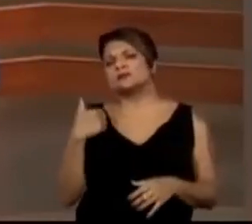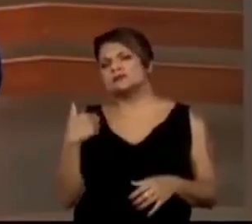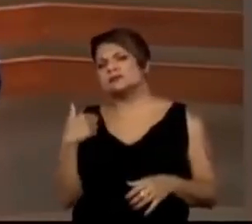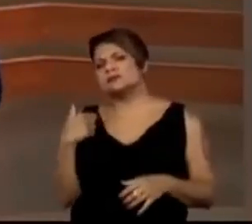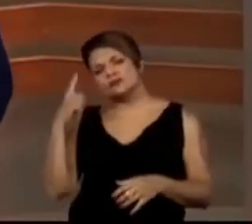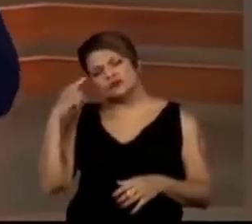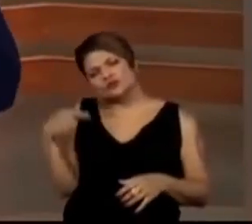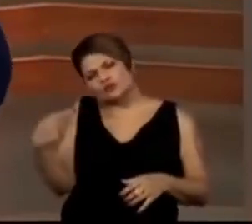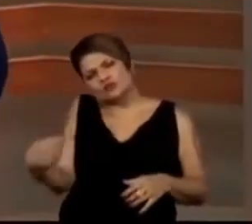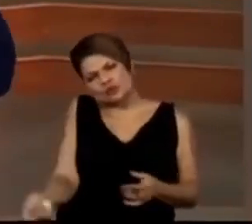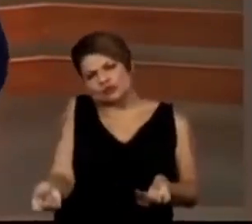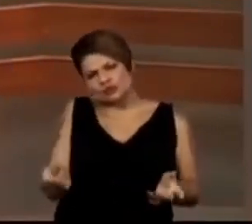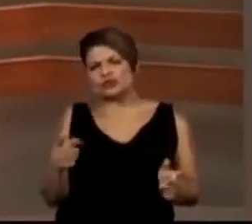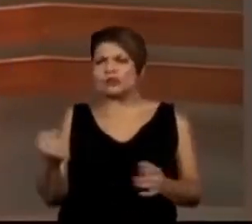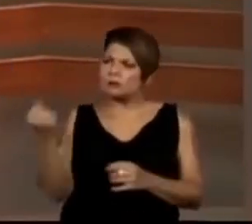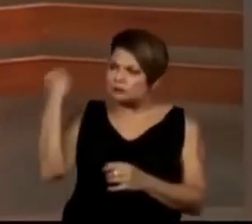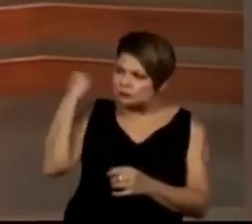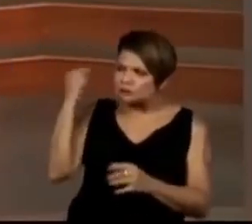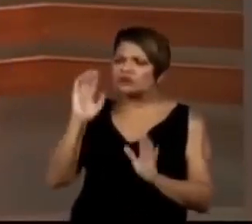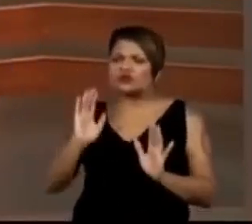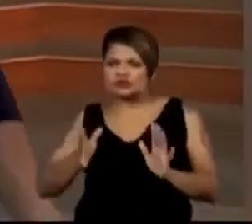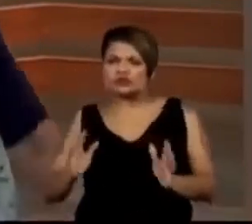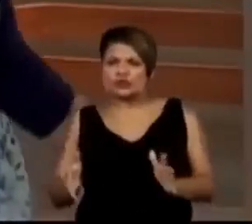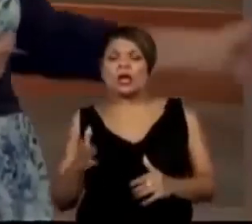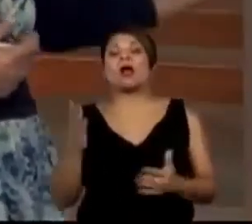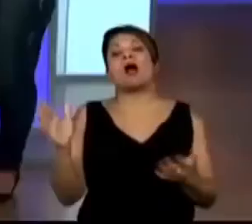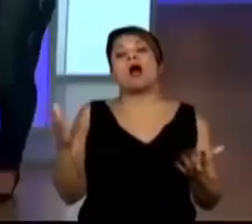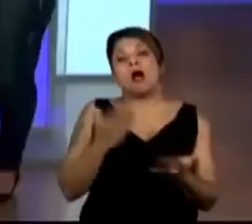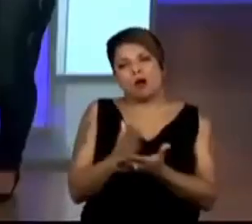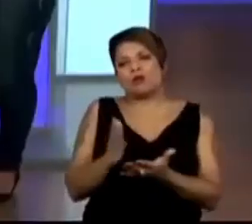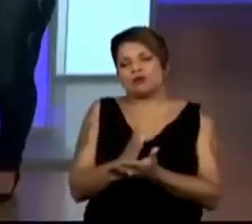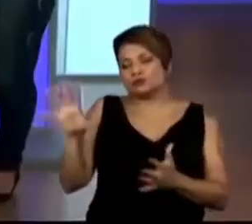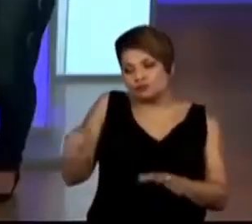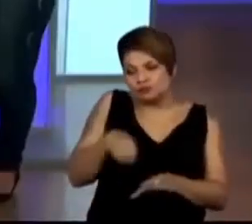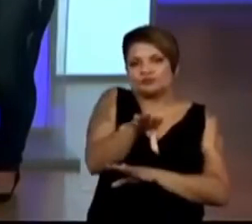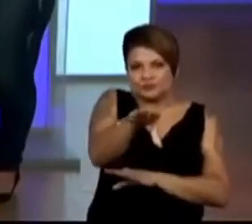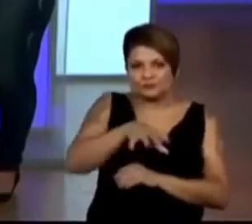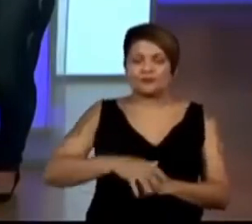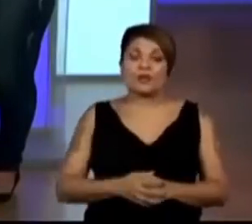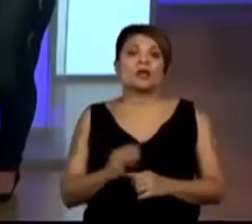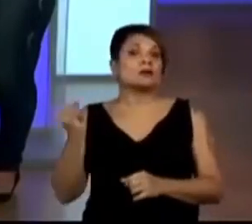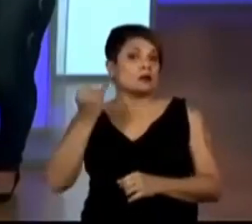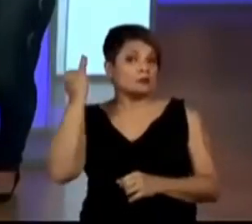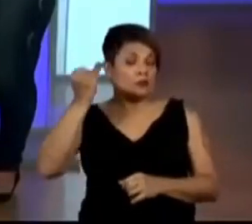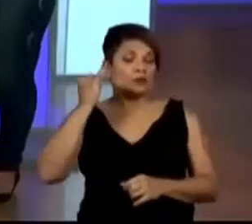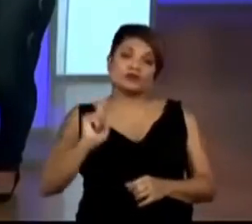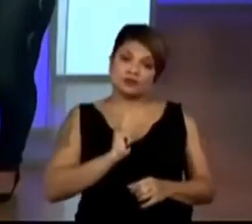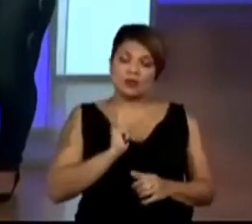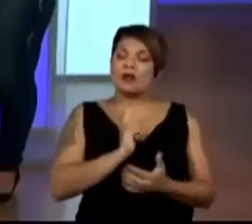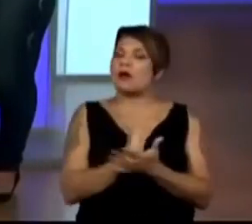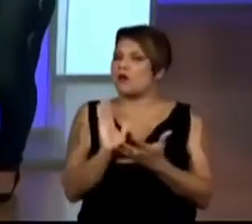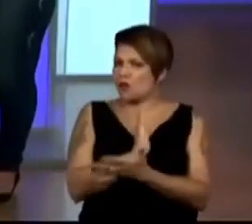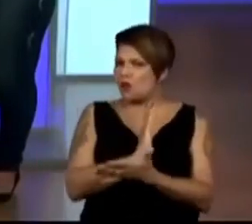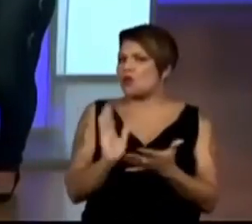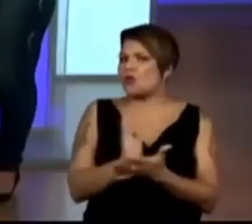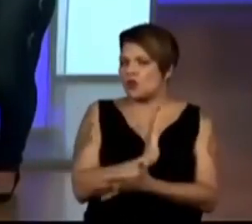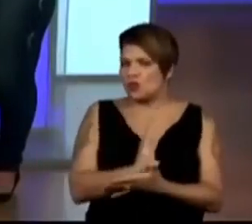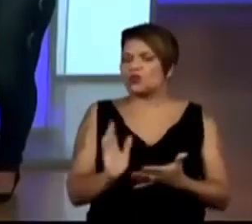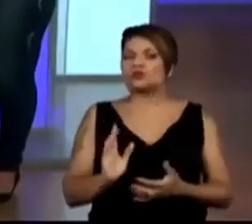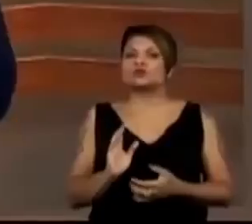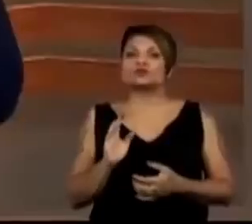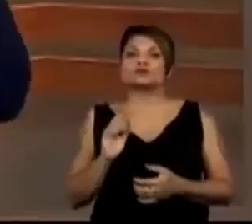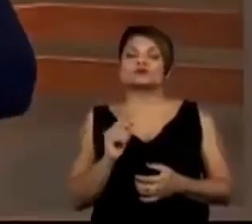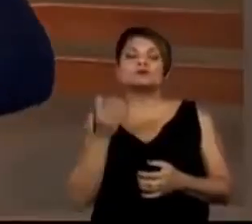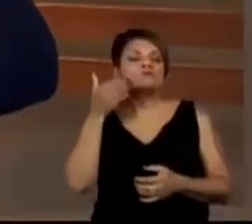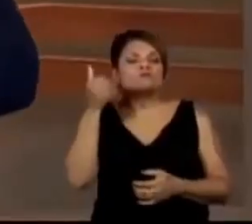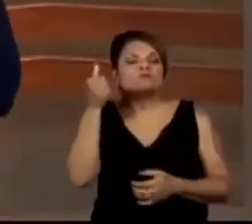mesmos, até eu como professora já dei algumas atividades, para trazer para a nossa aula. Que é importante ter alguns